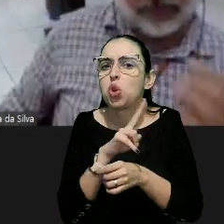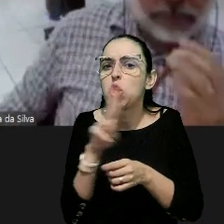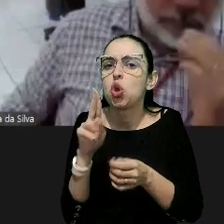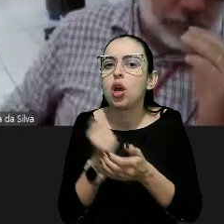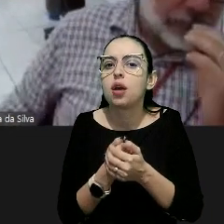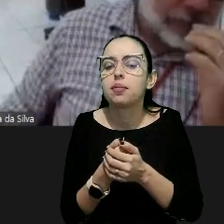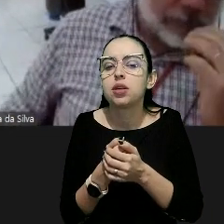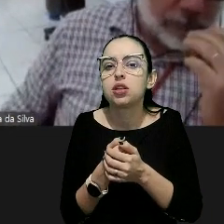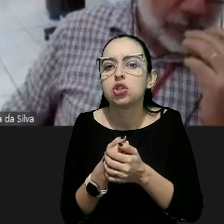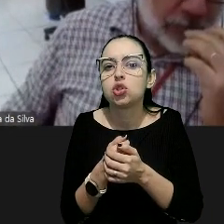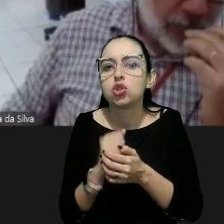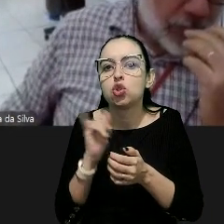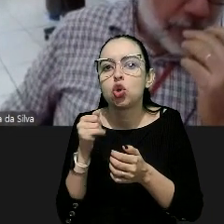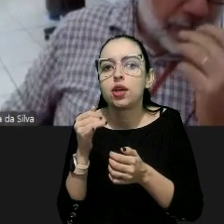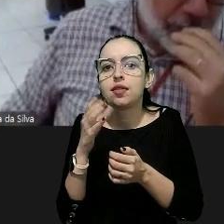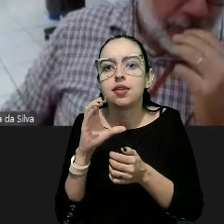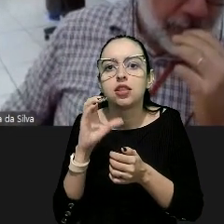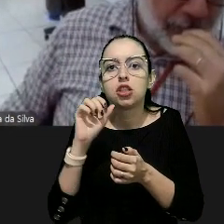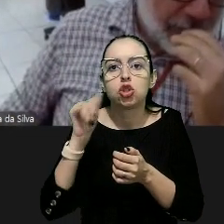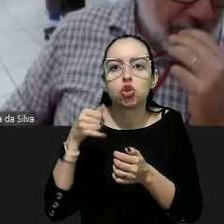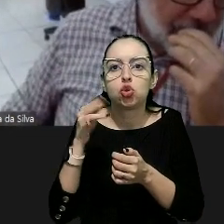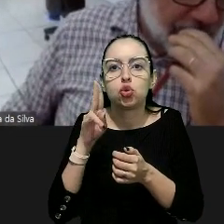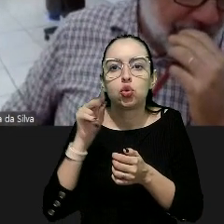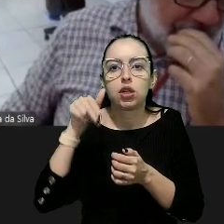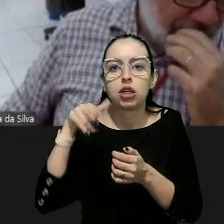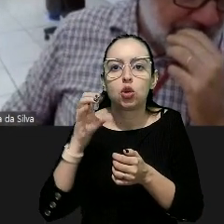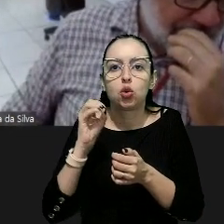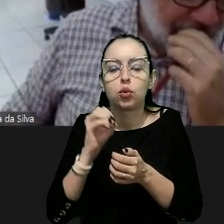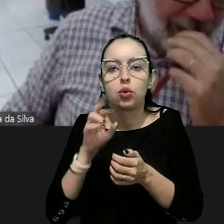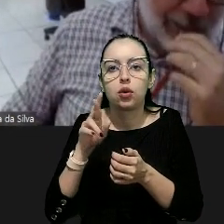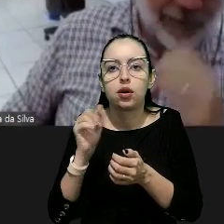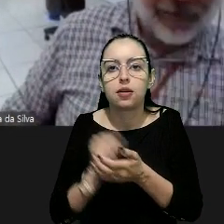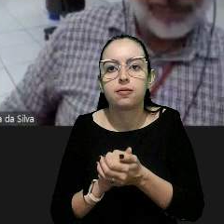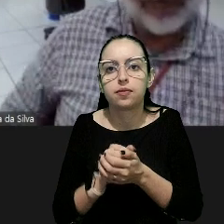levantou a mão foi, eu não sei o nome, é JC Júnior que está escrito aqui.